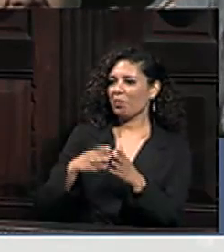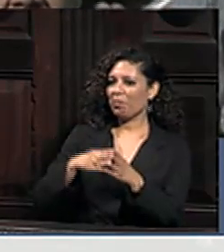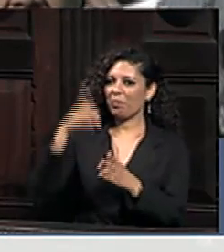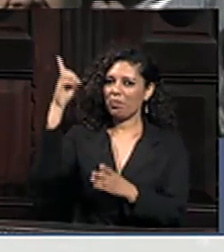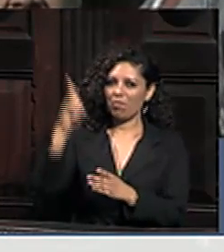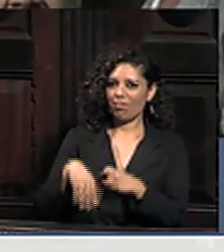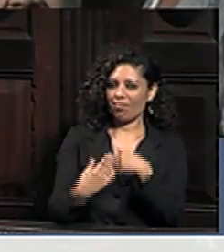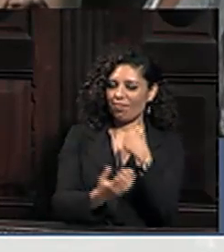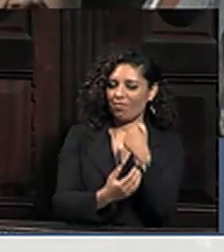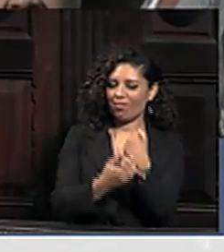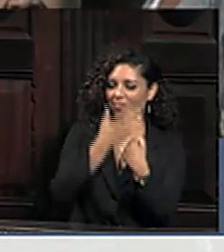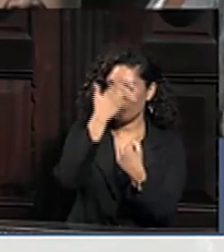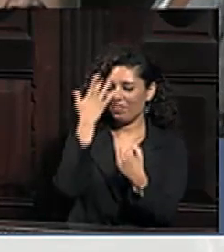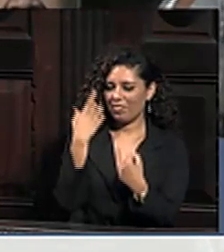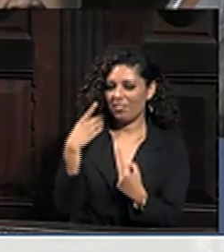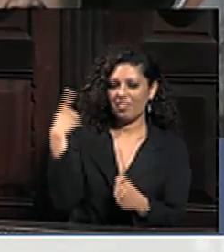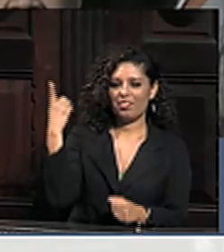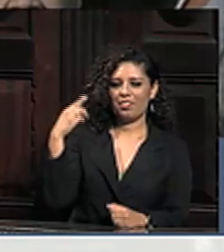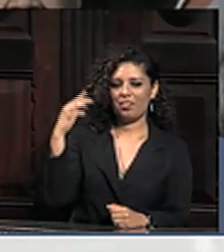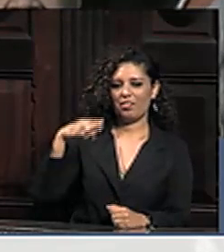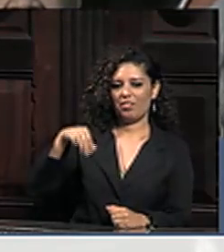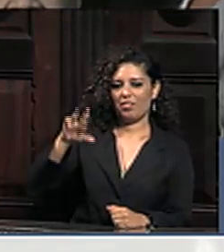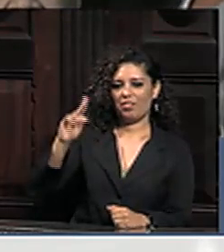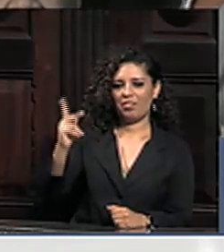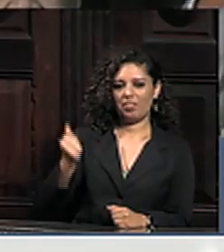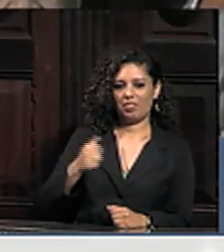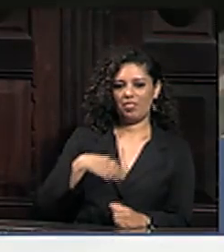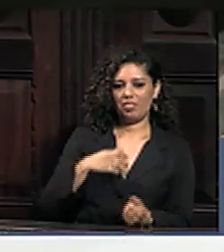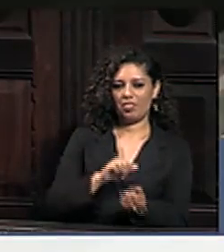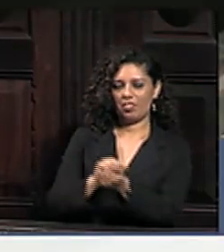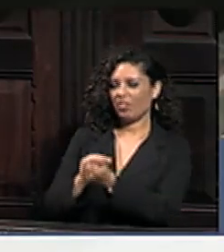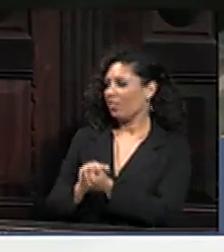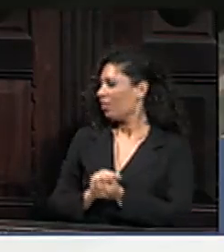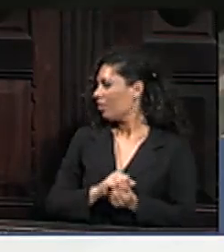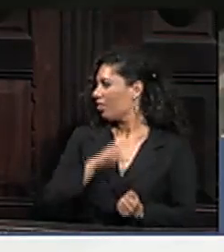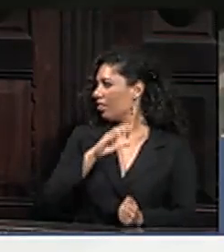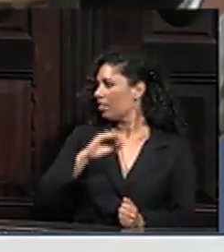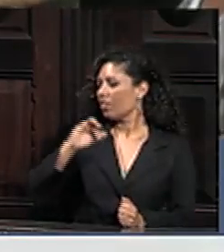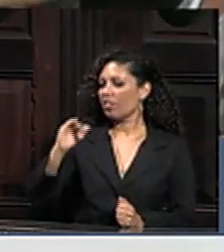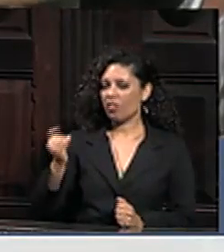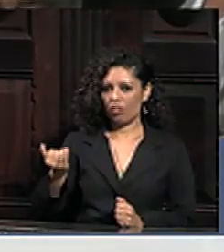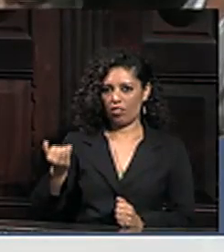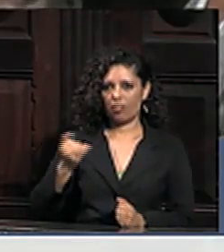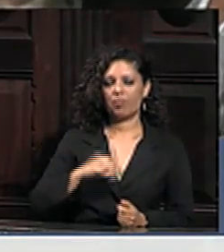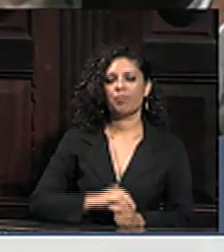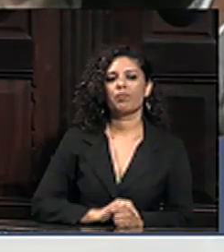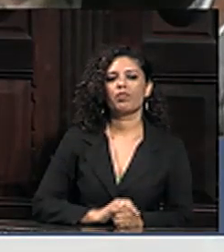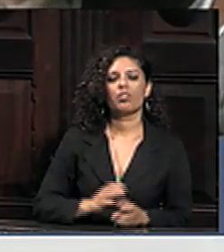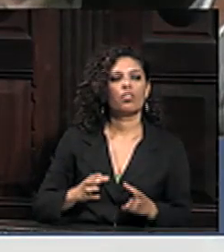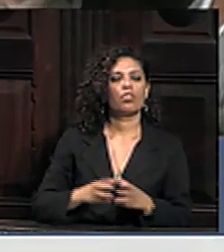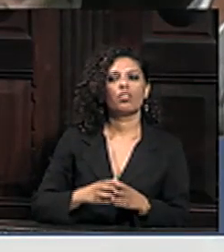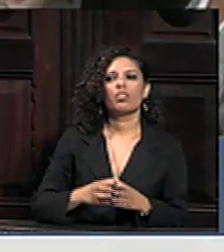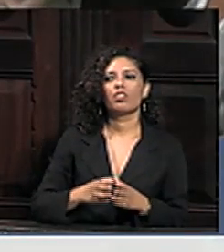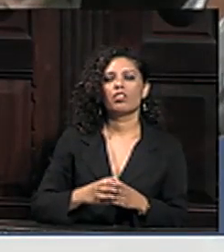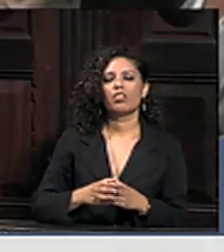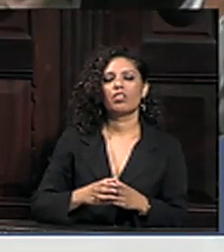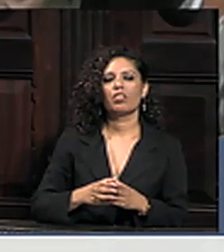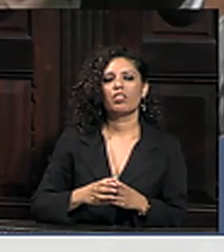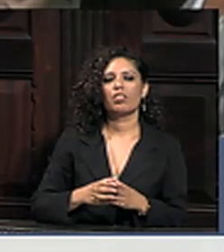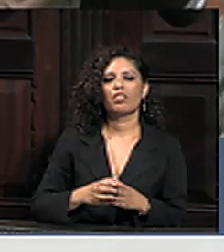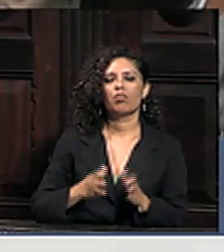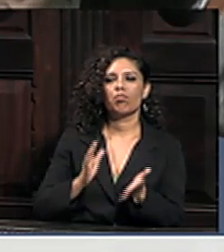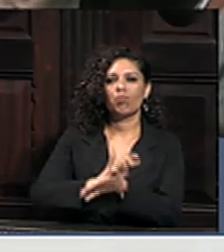Marcelo Freixo, deputada Marta Rocha. Acompanho o parecer da CCJ. Pela Comissão de Combate às Discriminações de